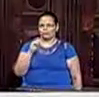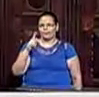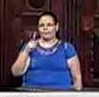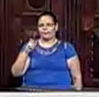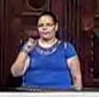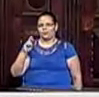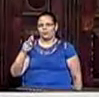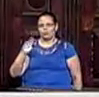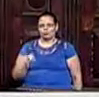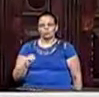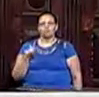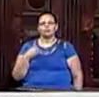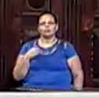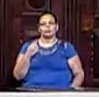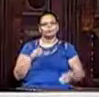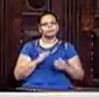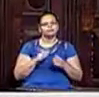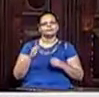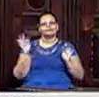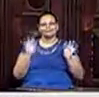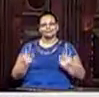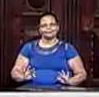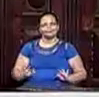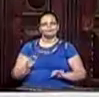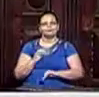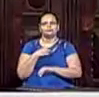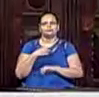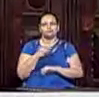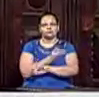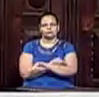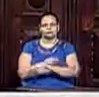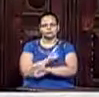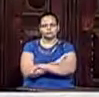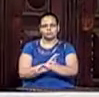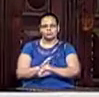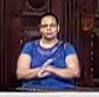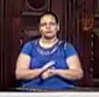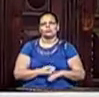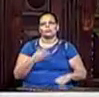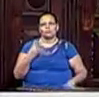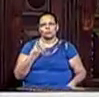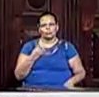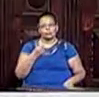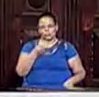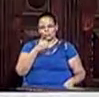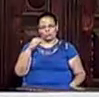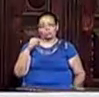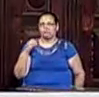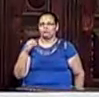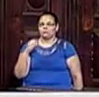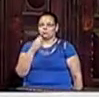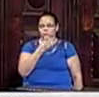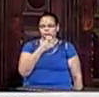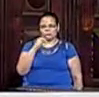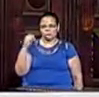tradição, por sua cultura e parabenizar pelo seu quarto centenário. Quero,